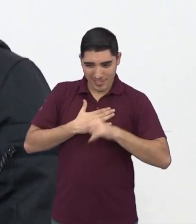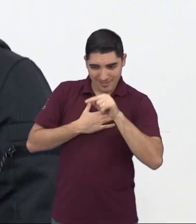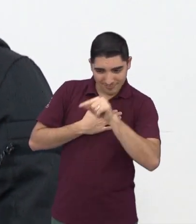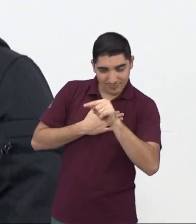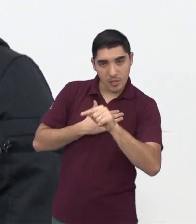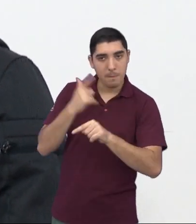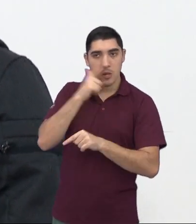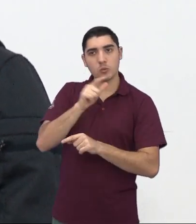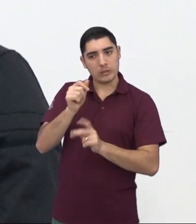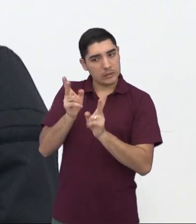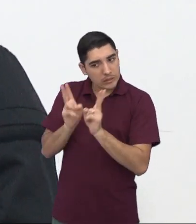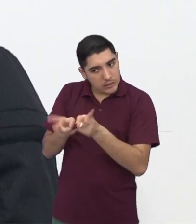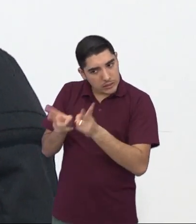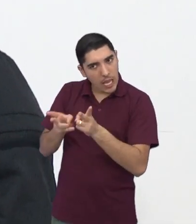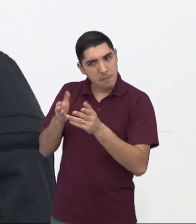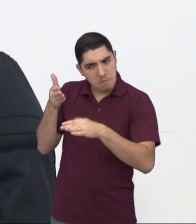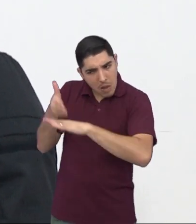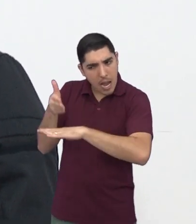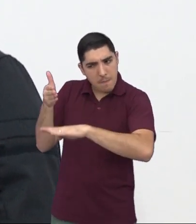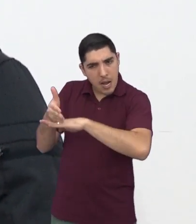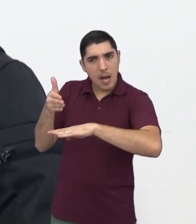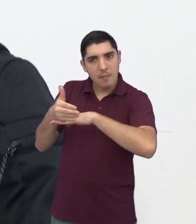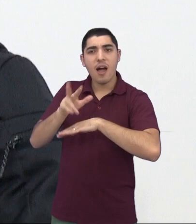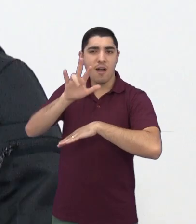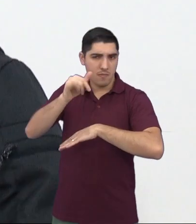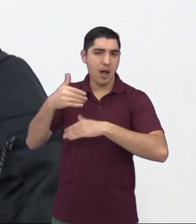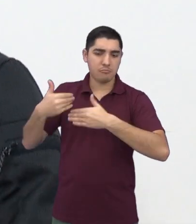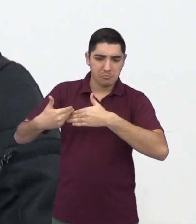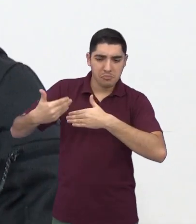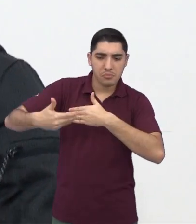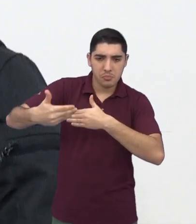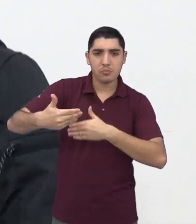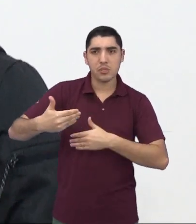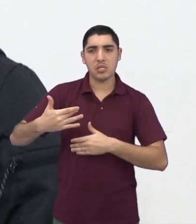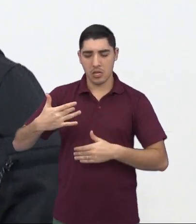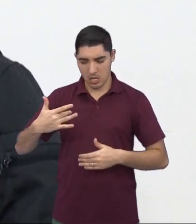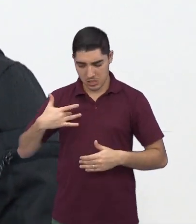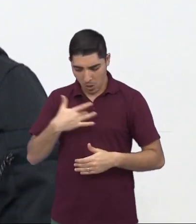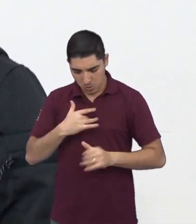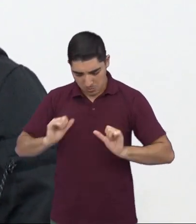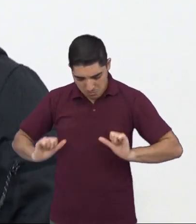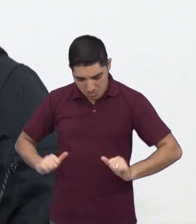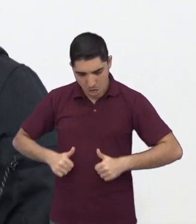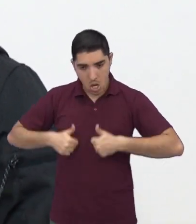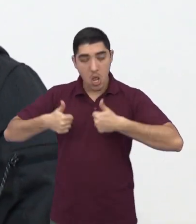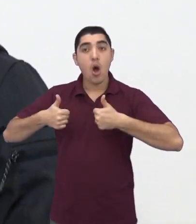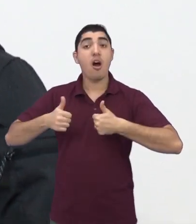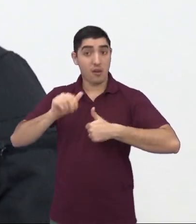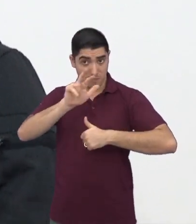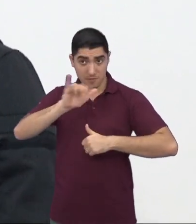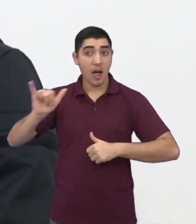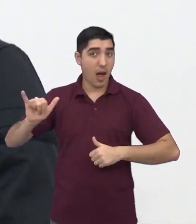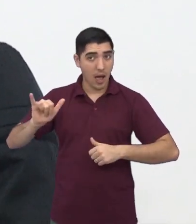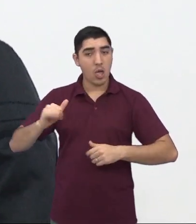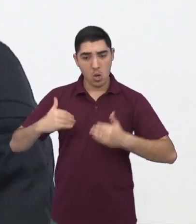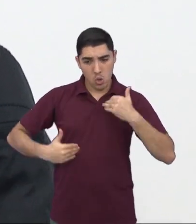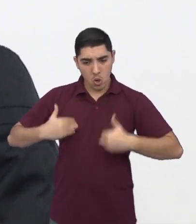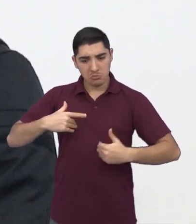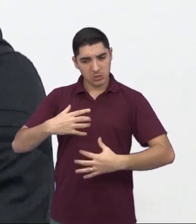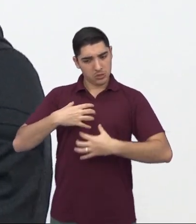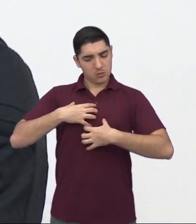gosta de fazer você mantém a constância, né? E aos poucos você vai ganhando, logicamente, aptidões físicas, a sua saúde